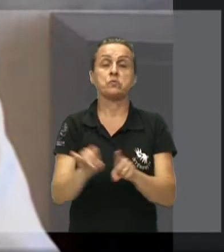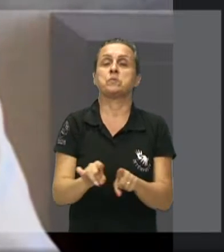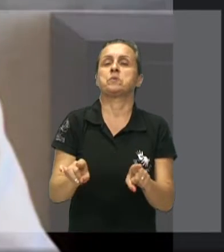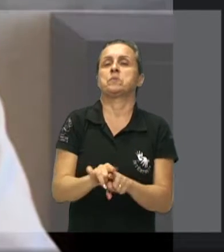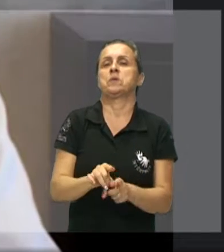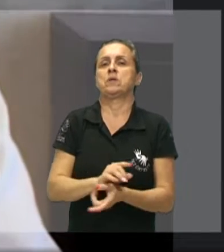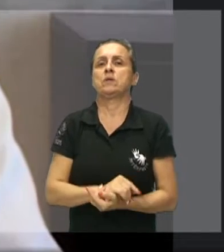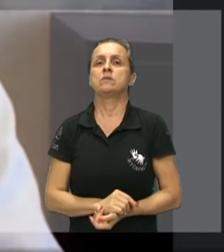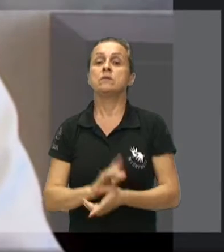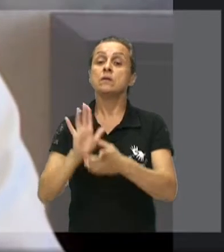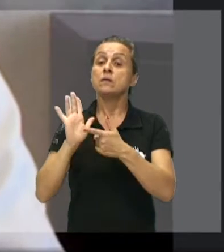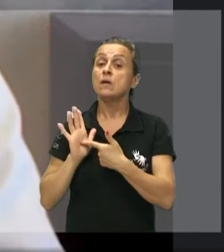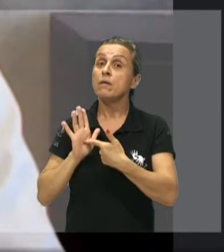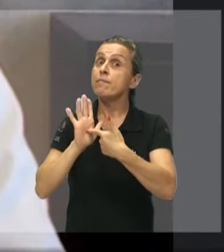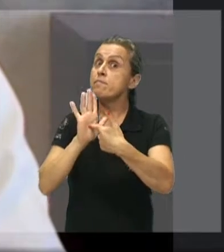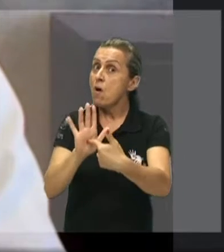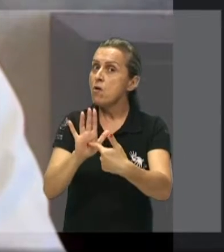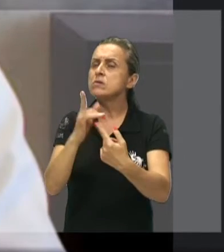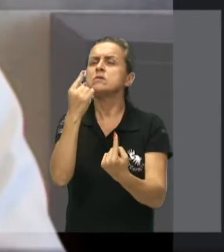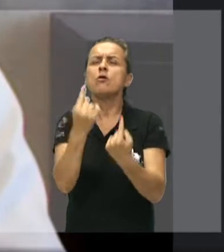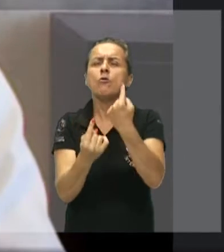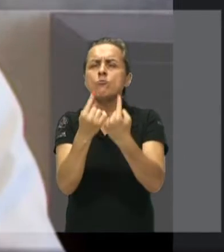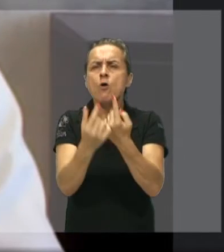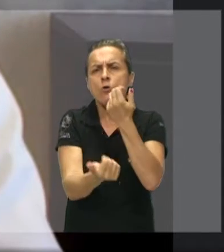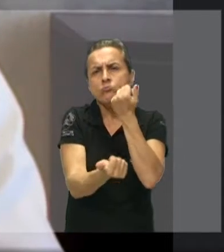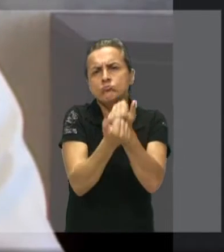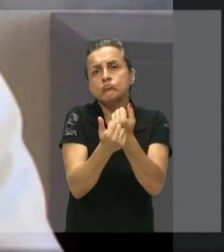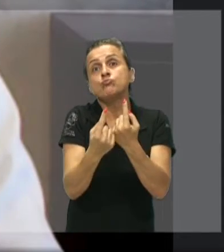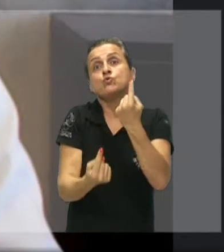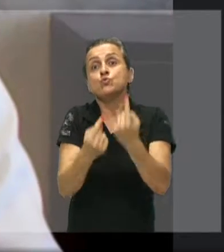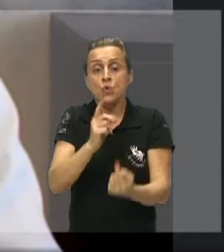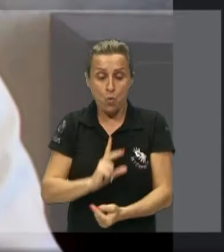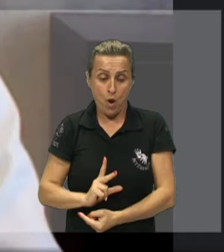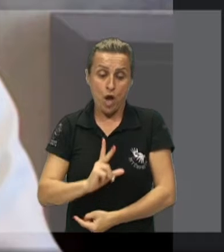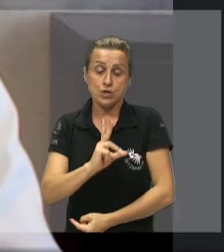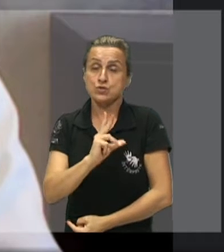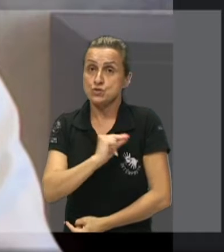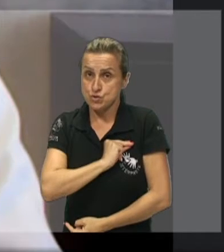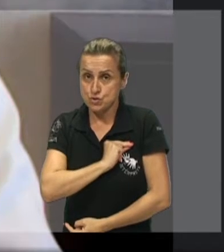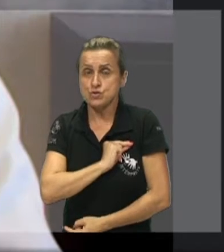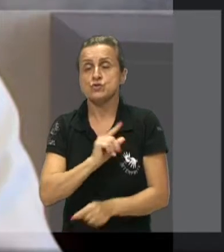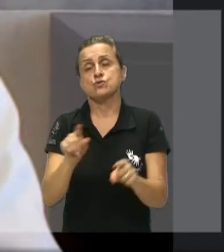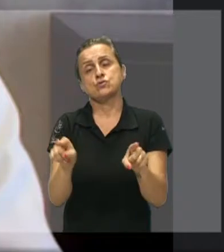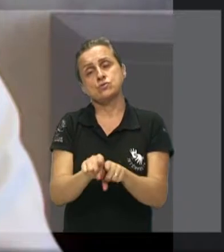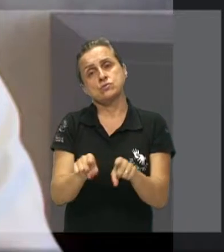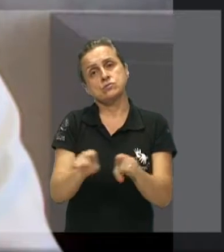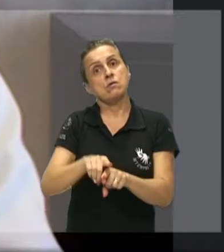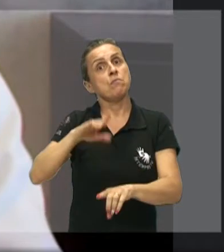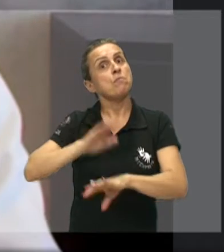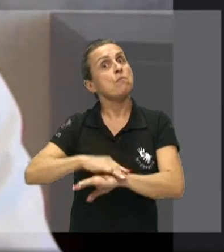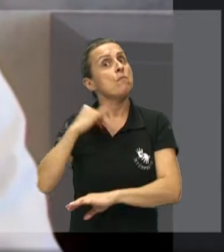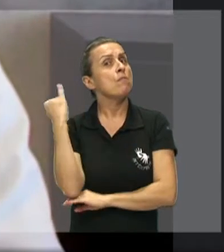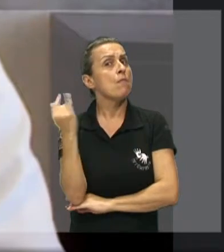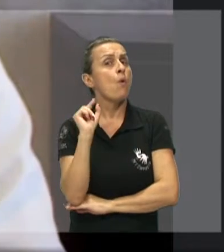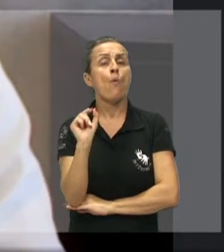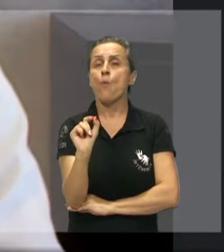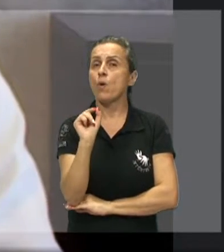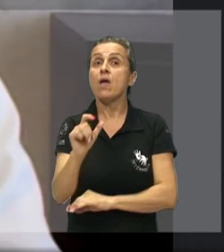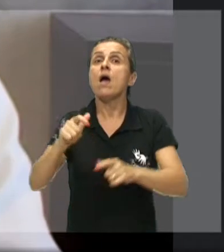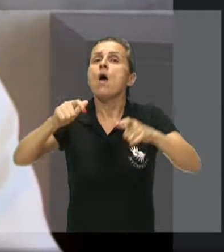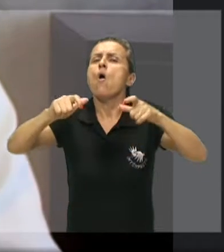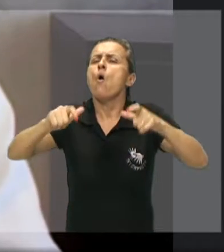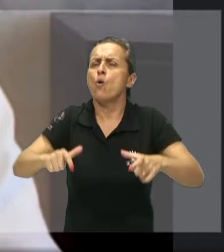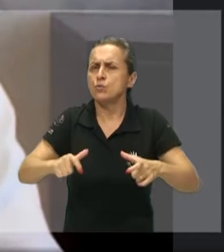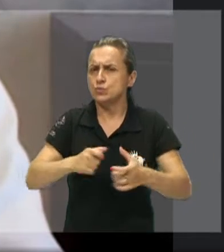indica com a proximidade qual a chance de ter, e sobretudo, e o mais importante, é aonde que tem a